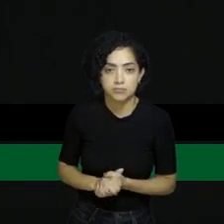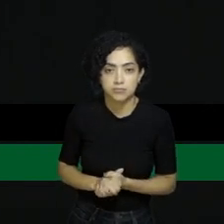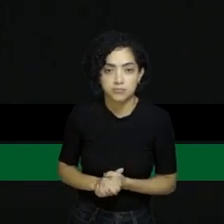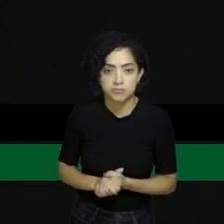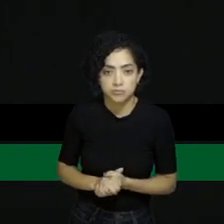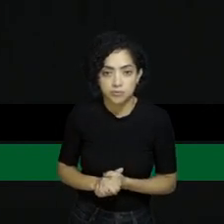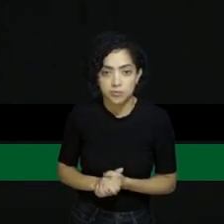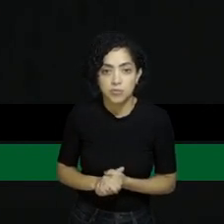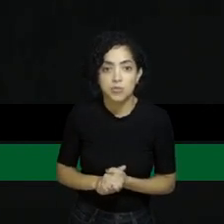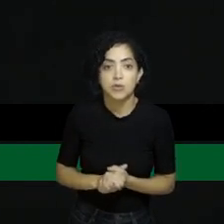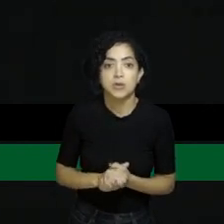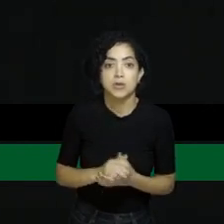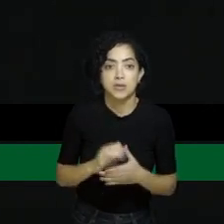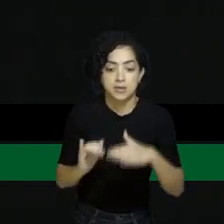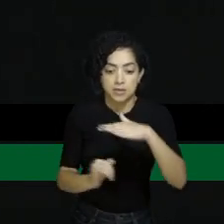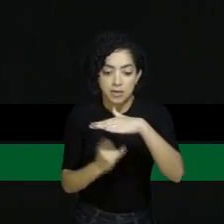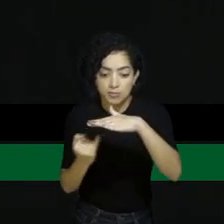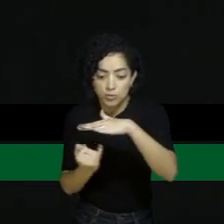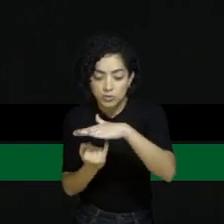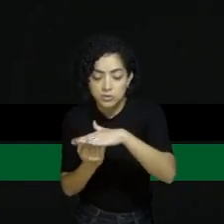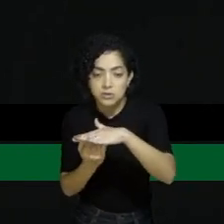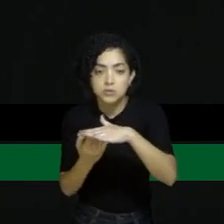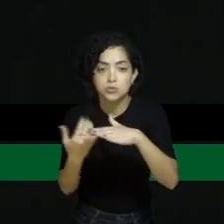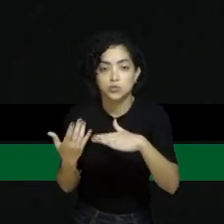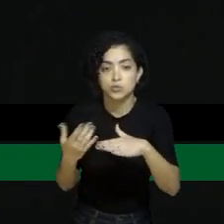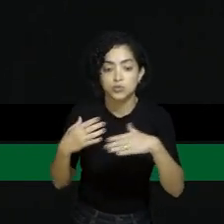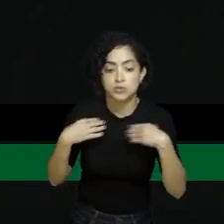da importância da indústria têxtil,